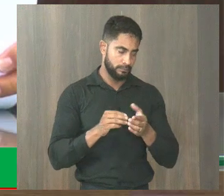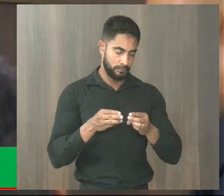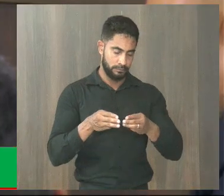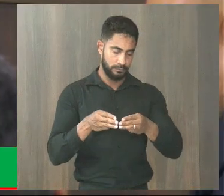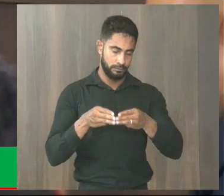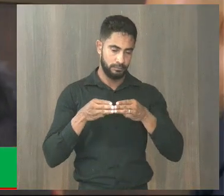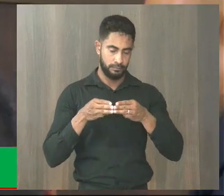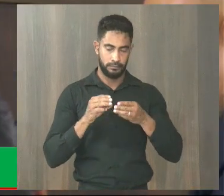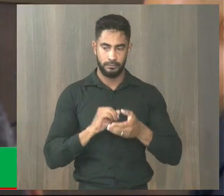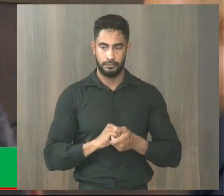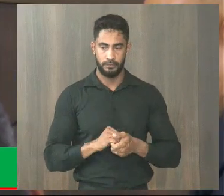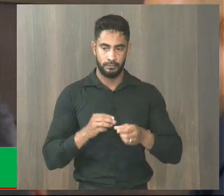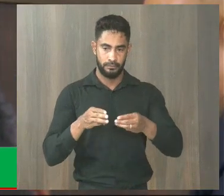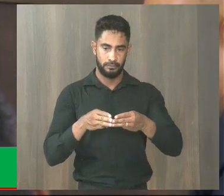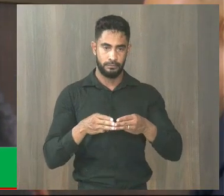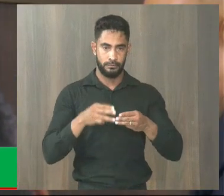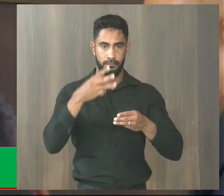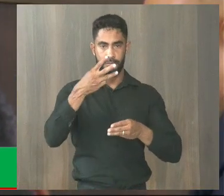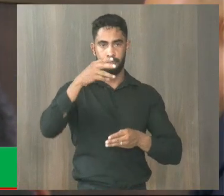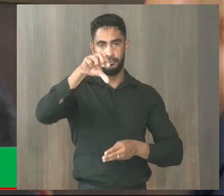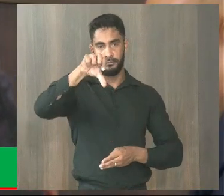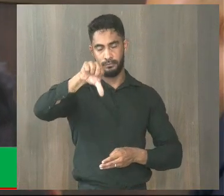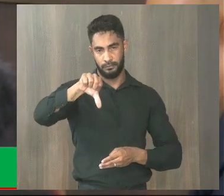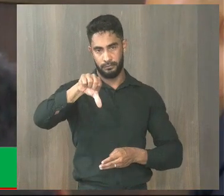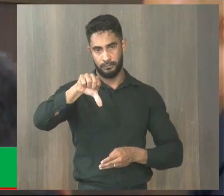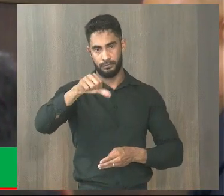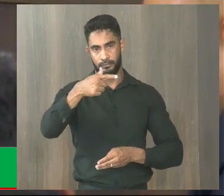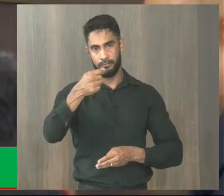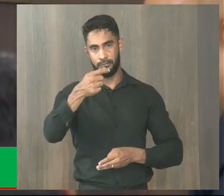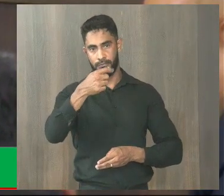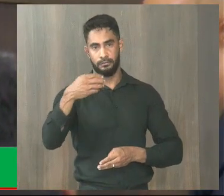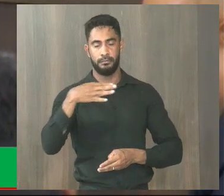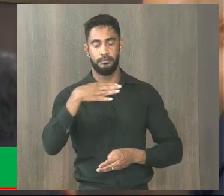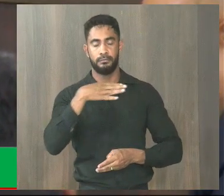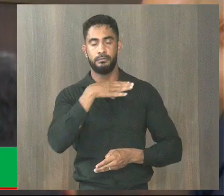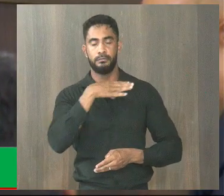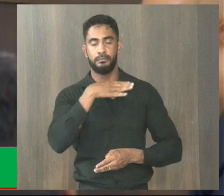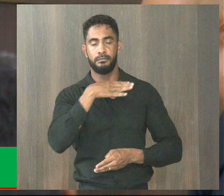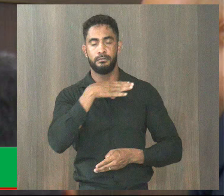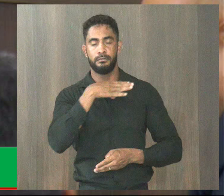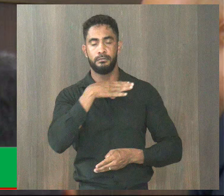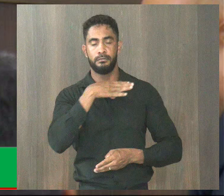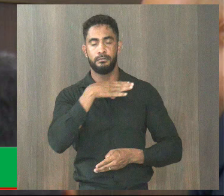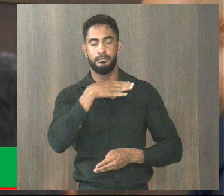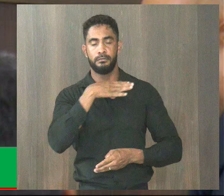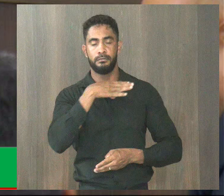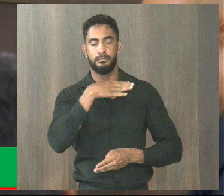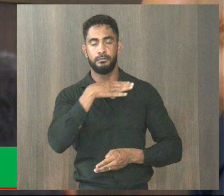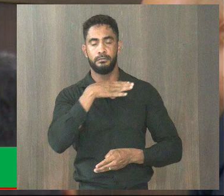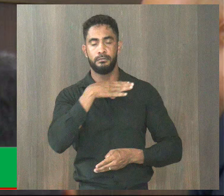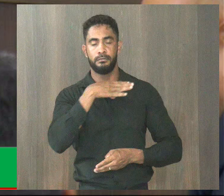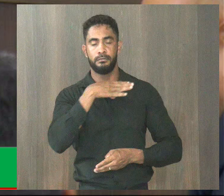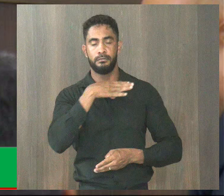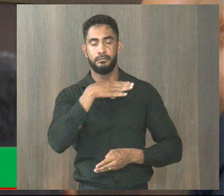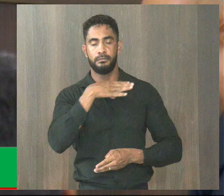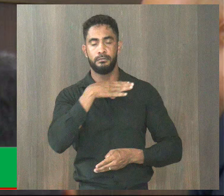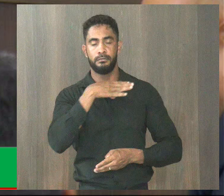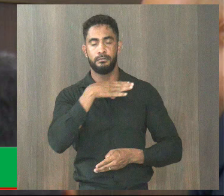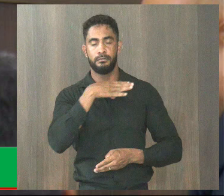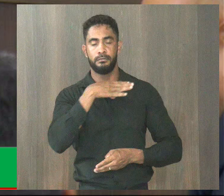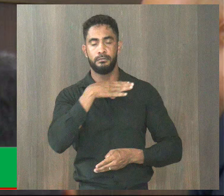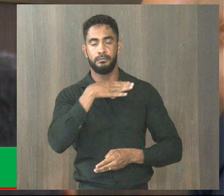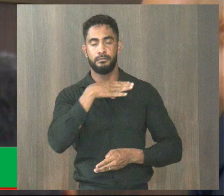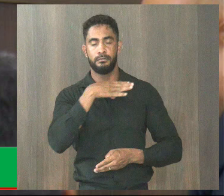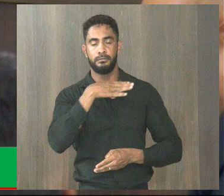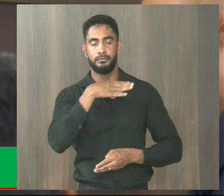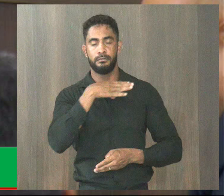moções. Moção 039 de 2024, falecimento da senhora Maria Ozelina dos Anjos.